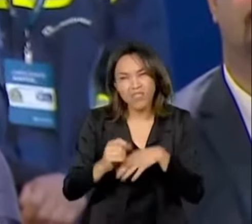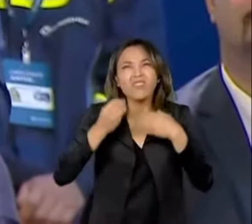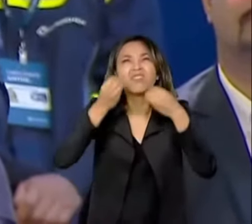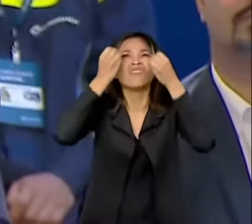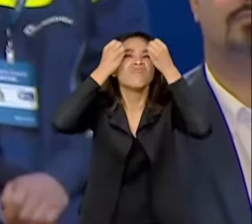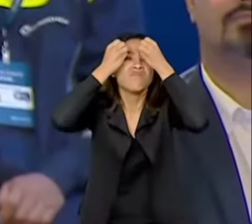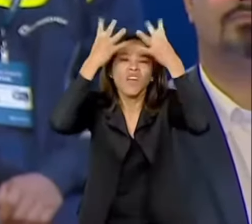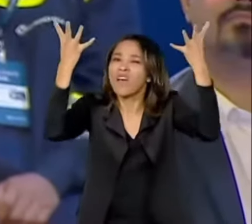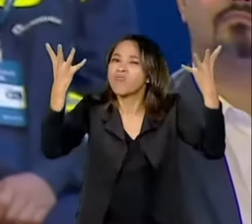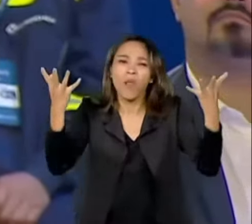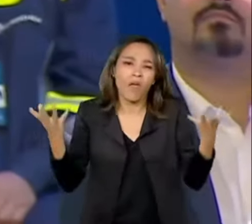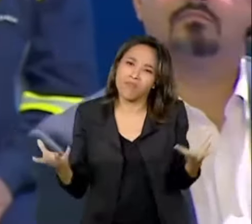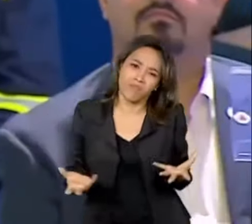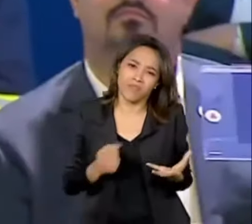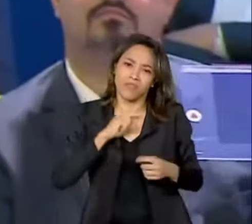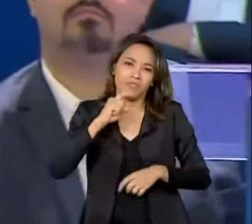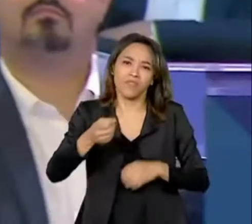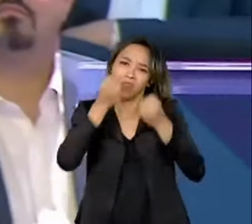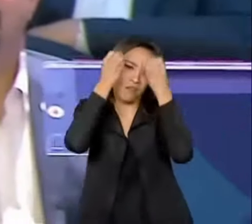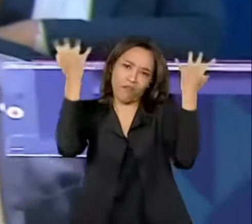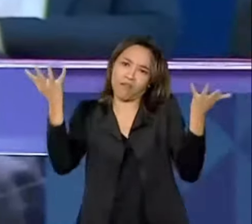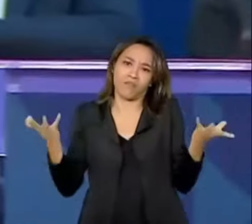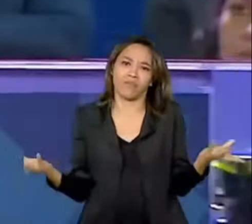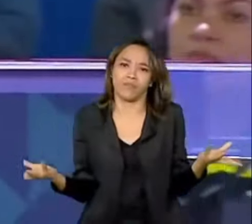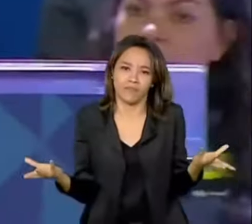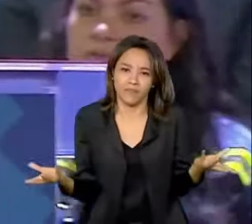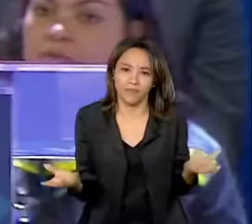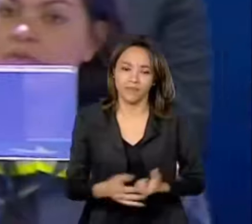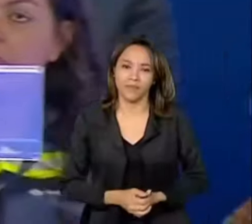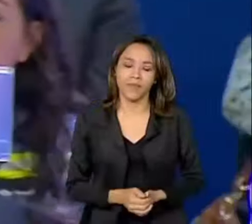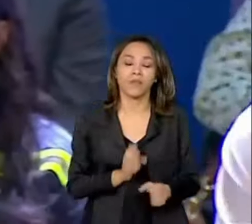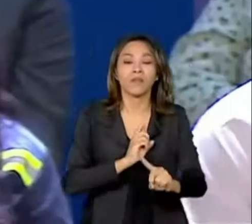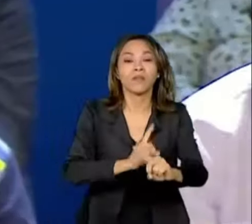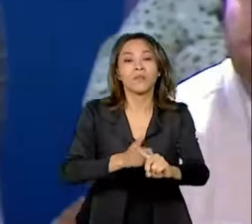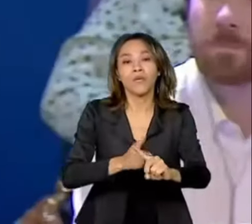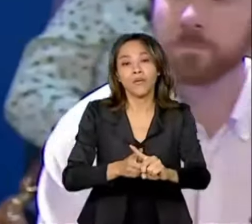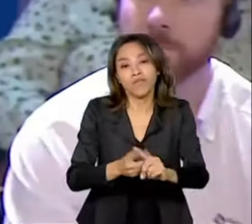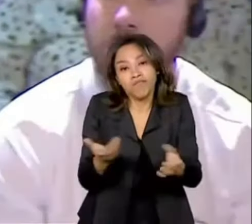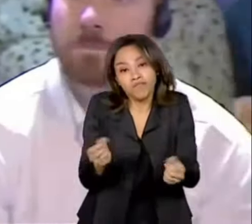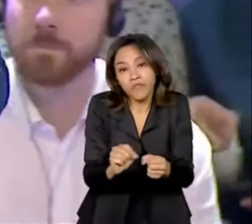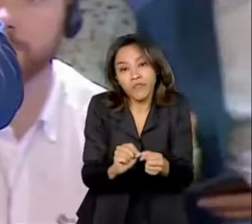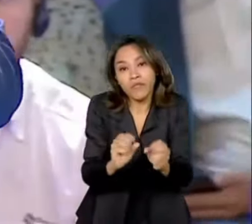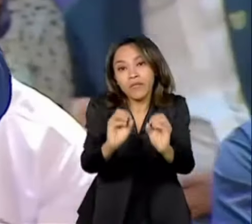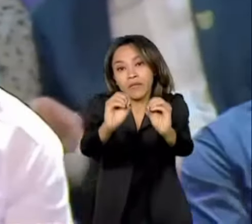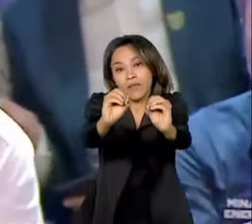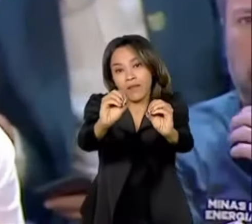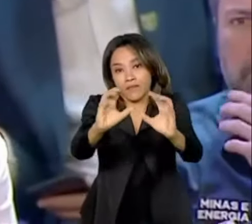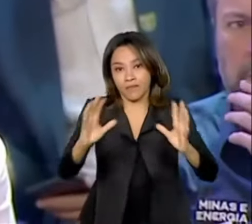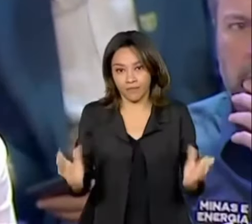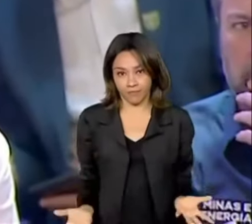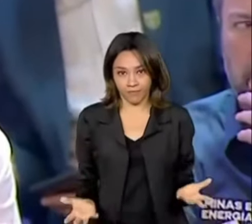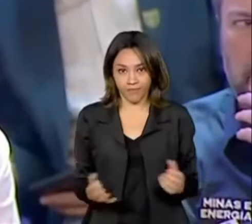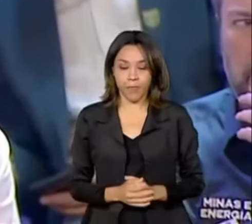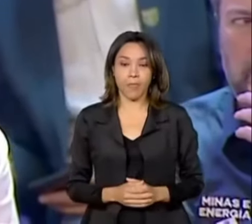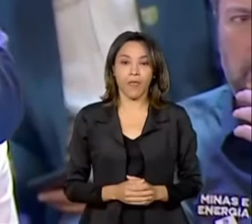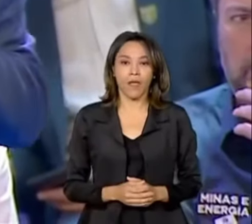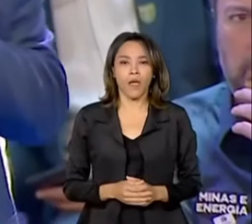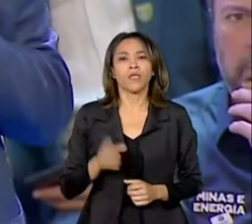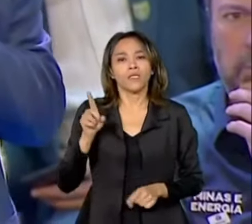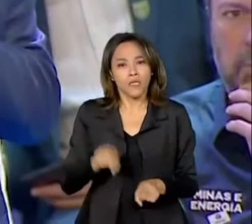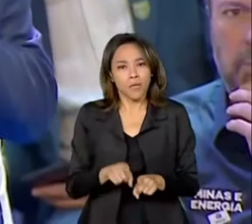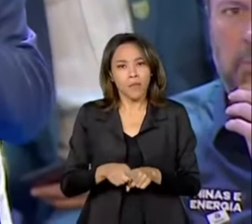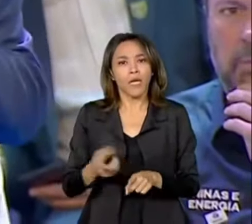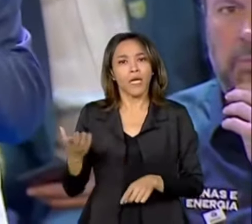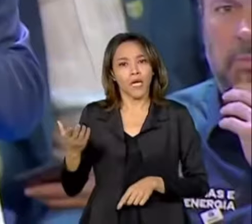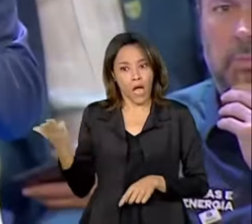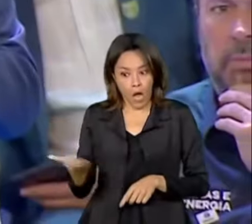lembra. Ninguém lembra. Porque não foram feitas. Nós agora aprovamos um outro PAC